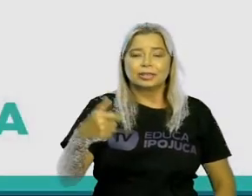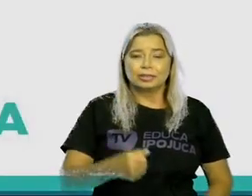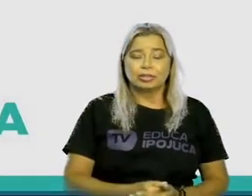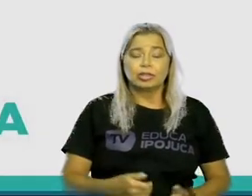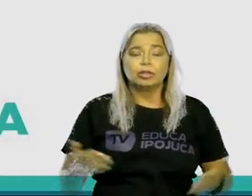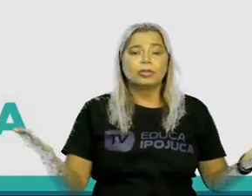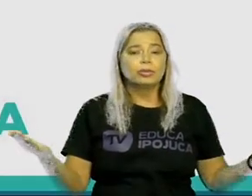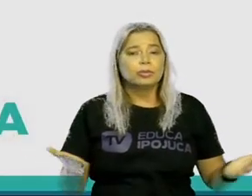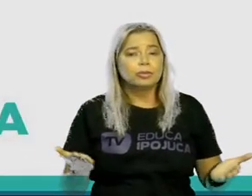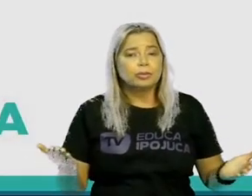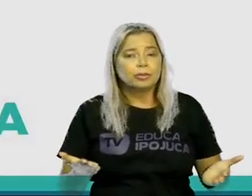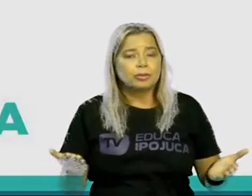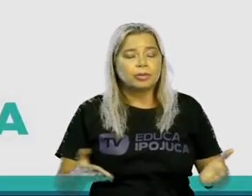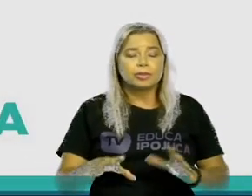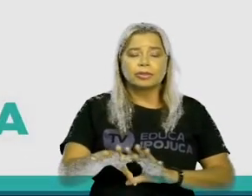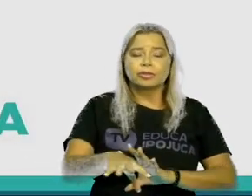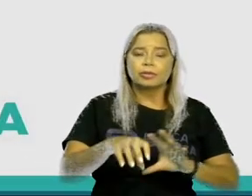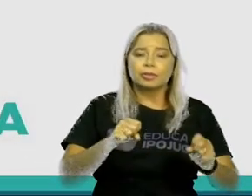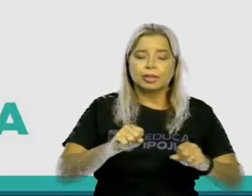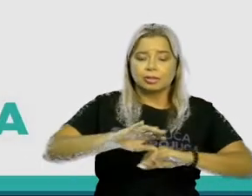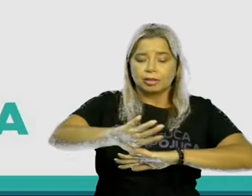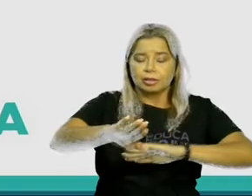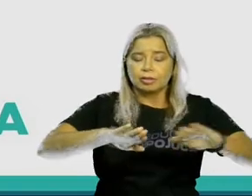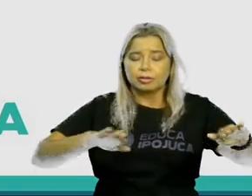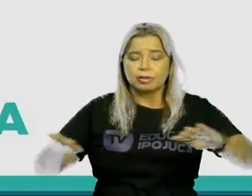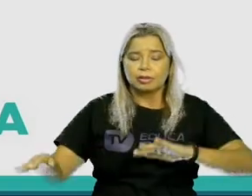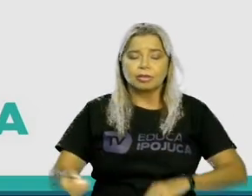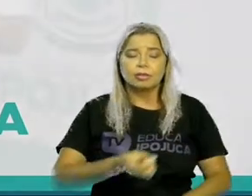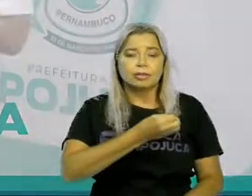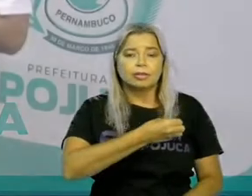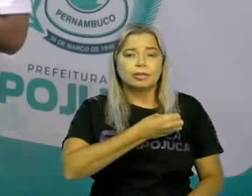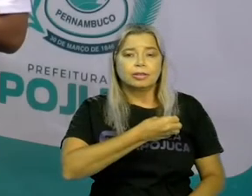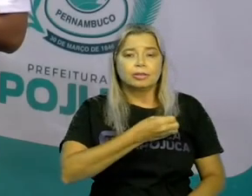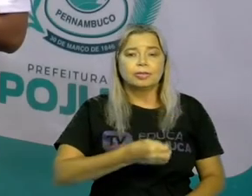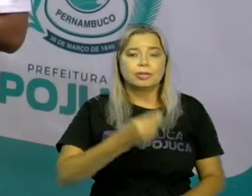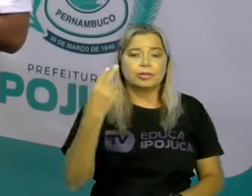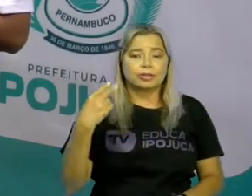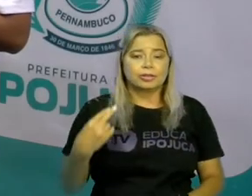composição e decomposição de números naturais